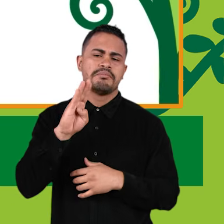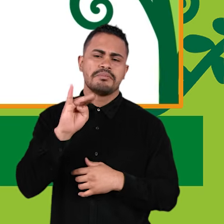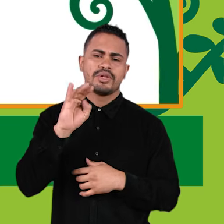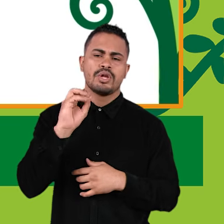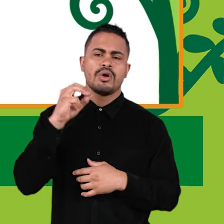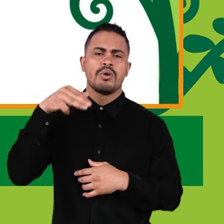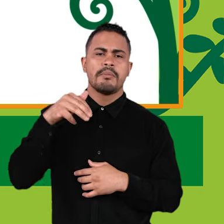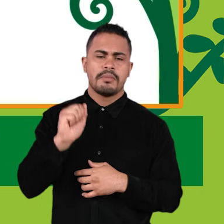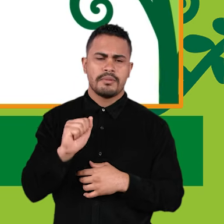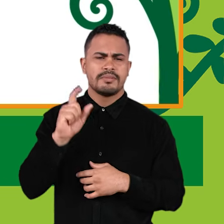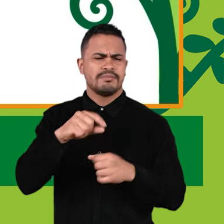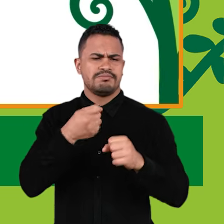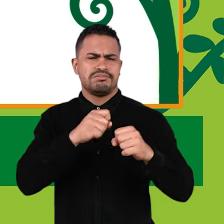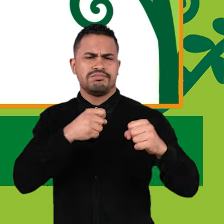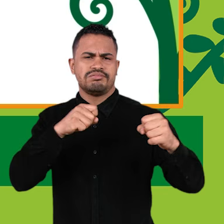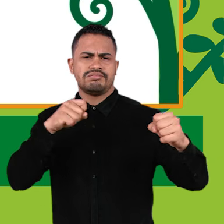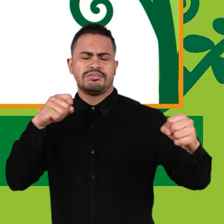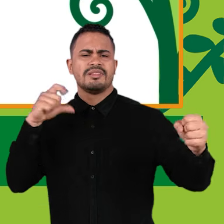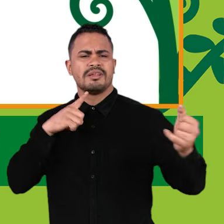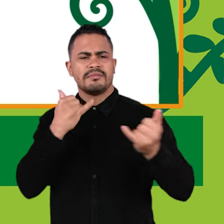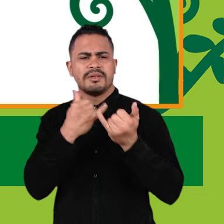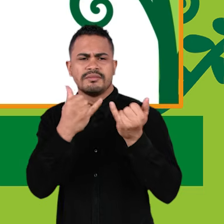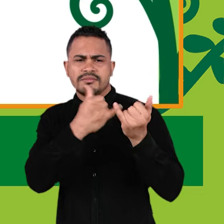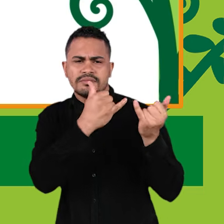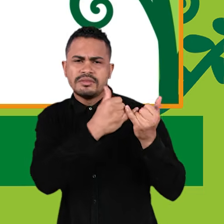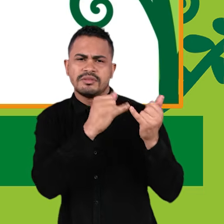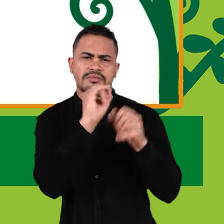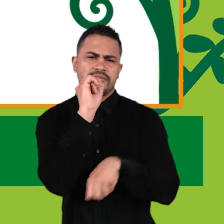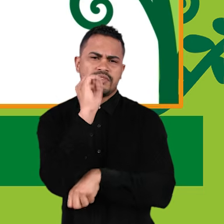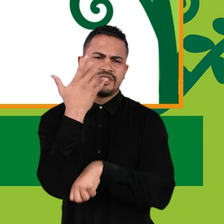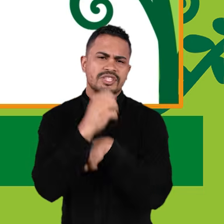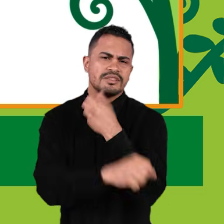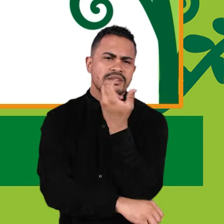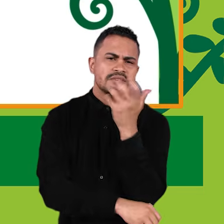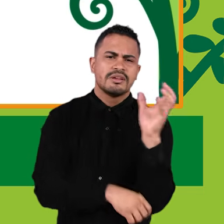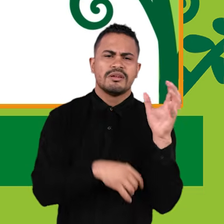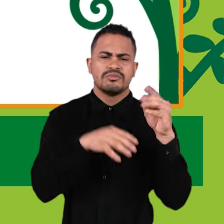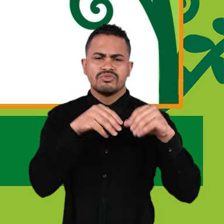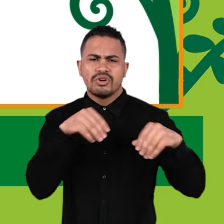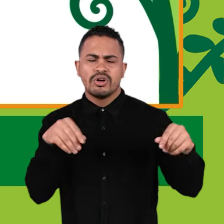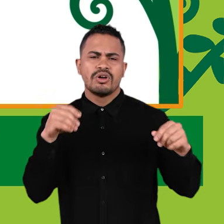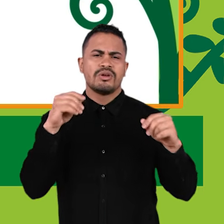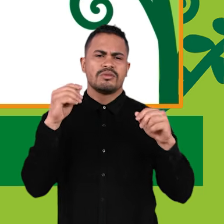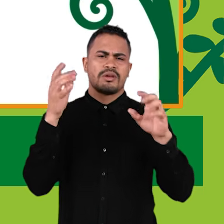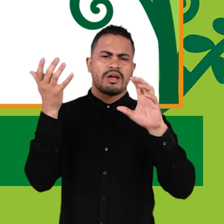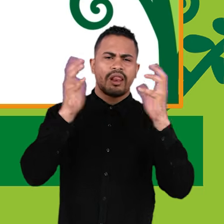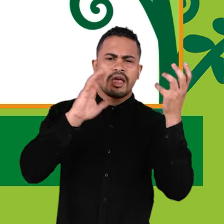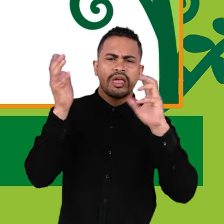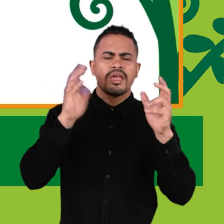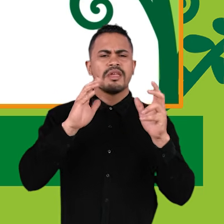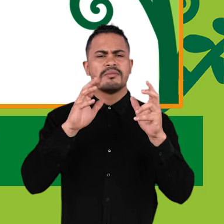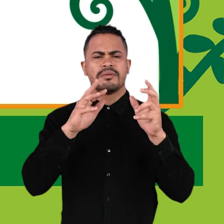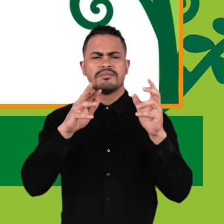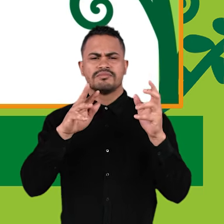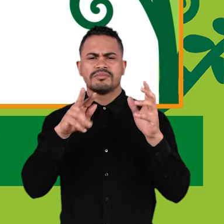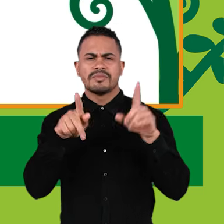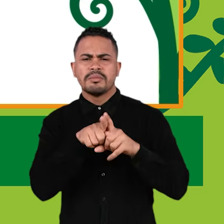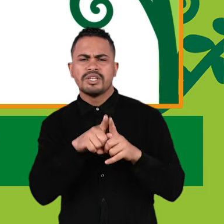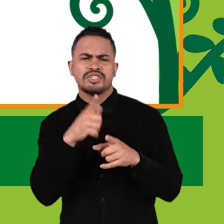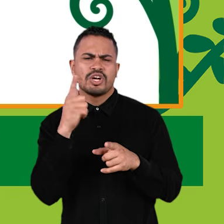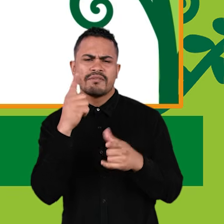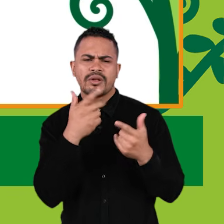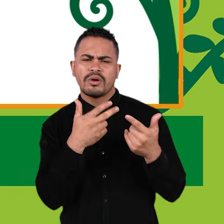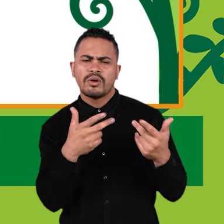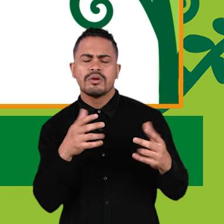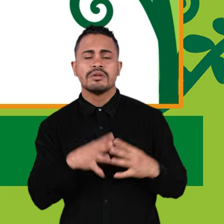grandes extensões territoriais que têm semelhanças ali de solo, clima, relevo, né, geomorfologia.